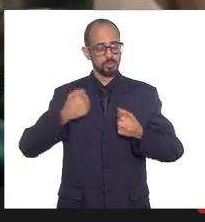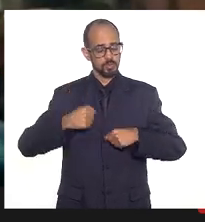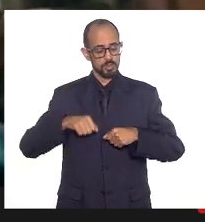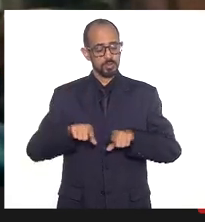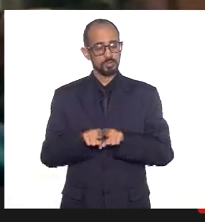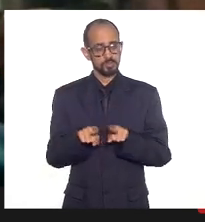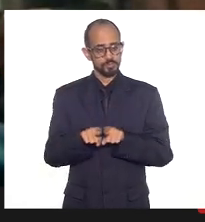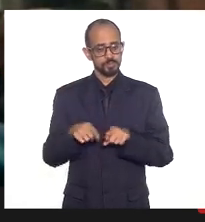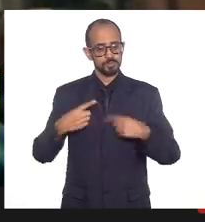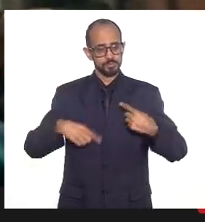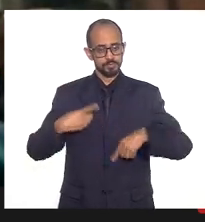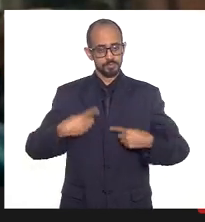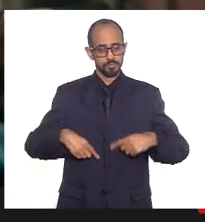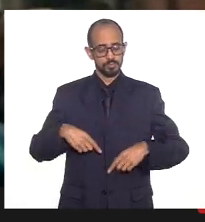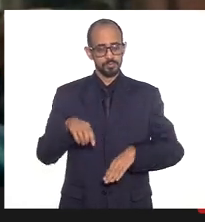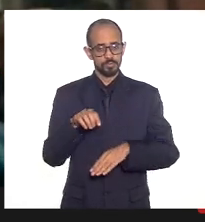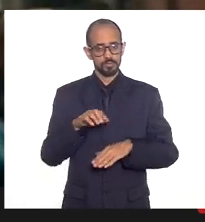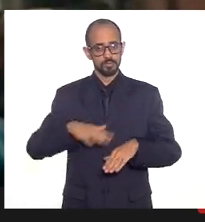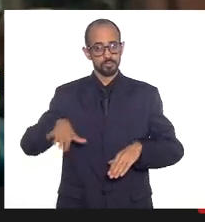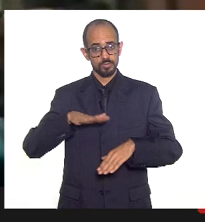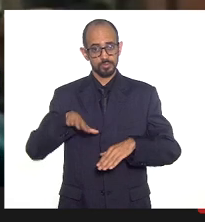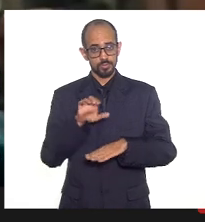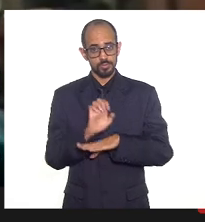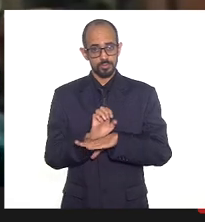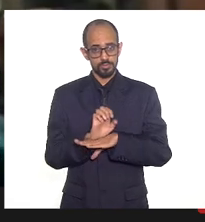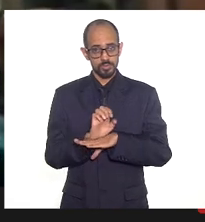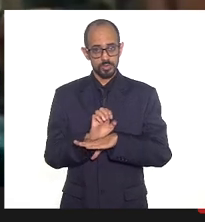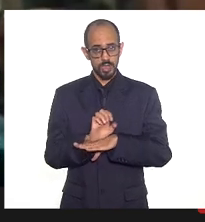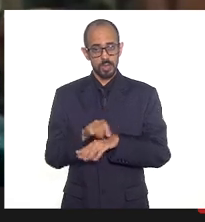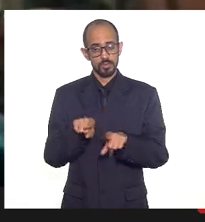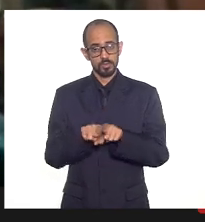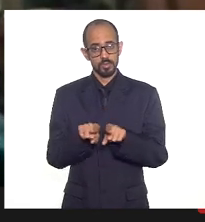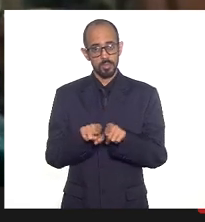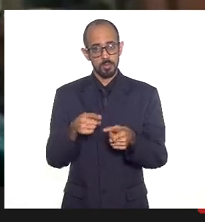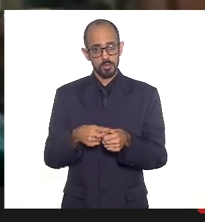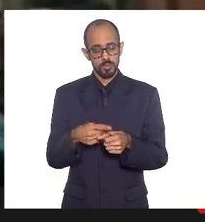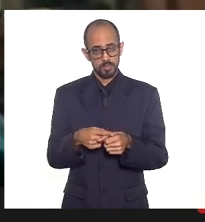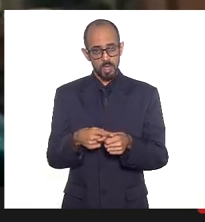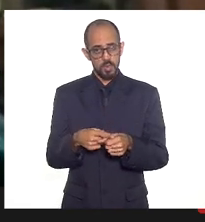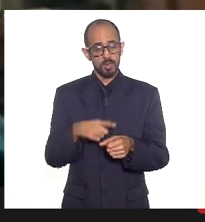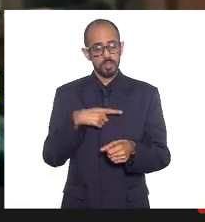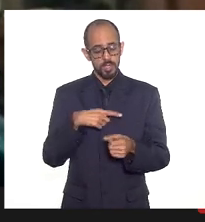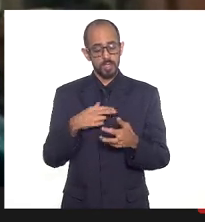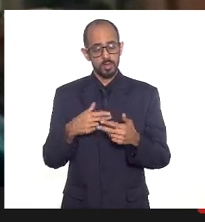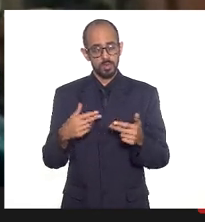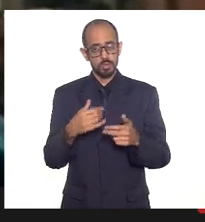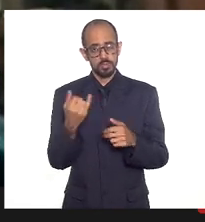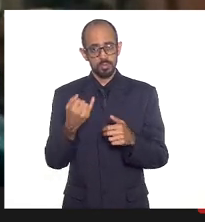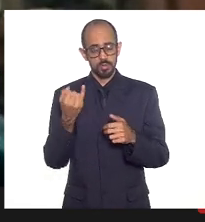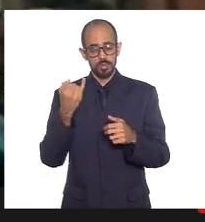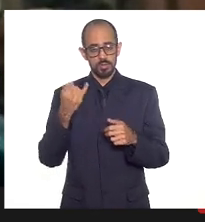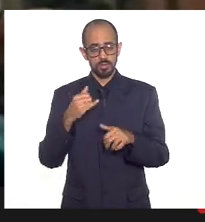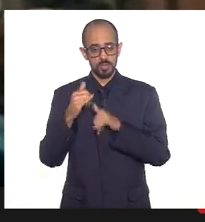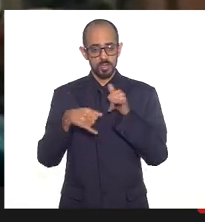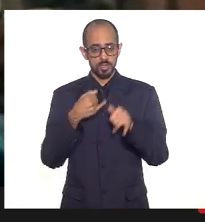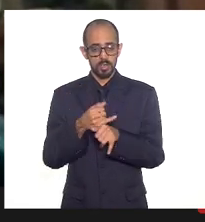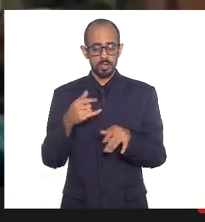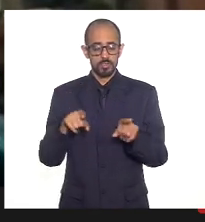para as políticas públicas no âmbito estadual e municipal, e acho que tem temas relevantes do ponto de vista da internet fundamentais de